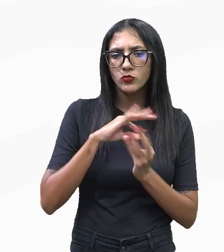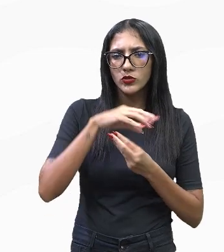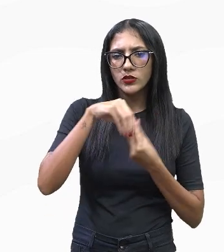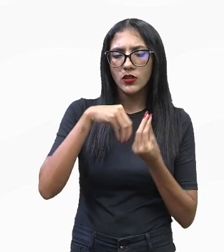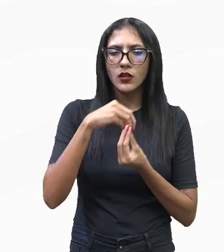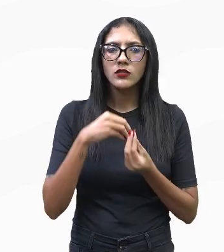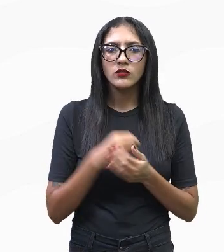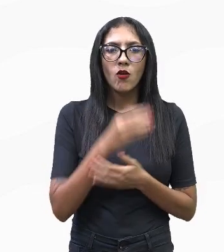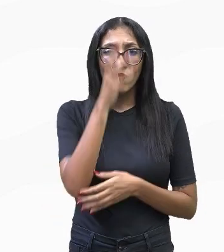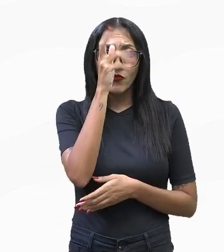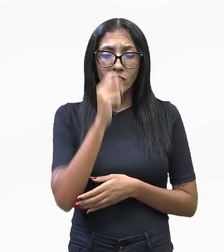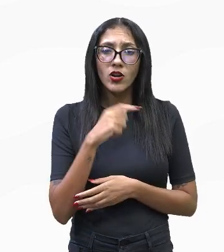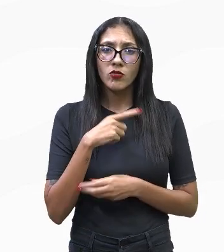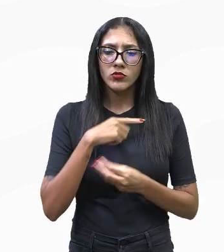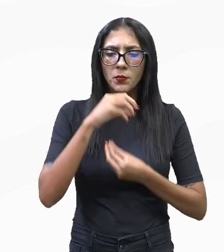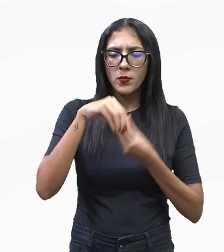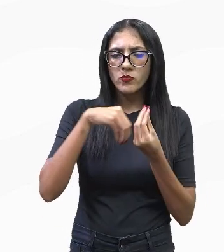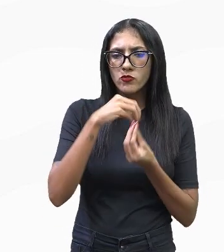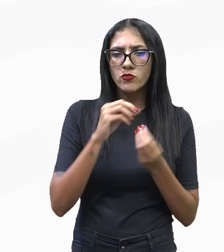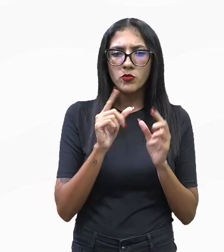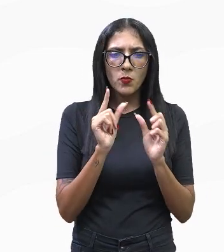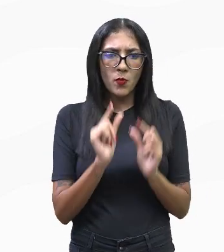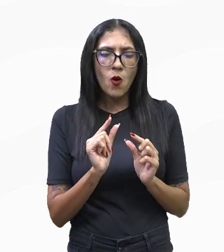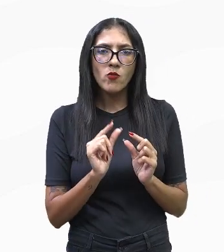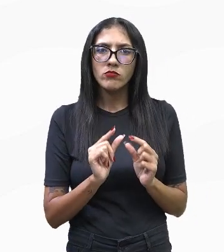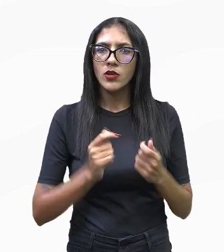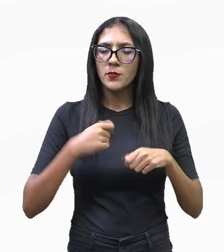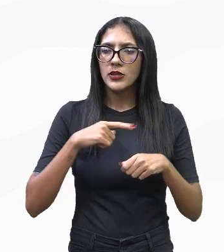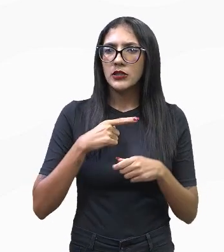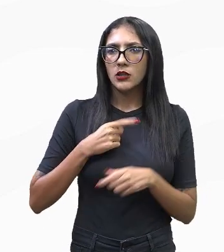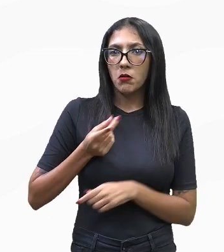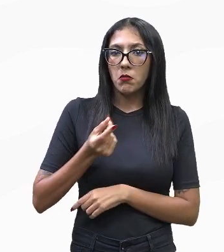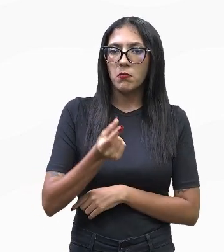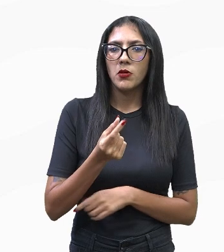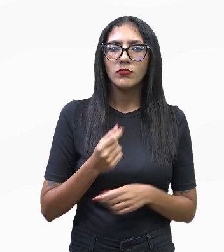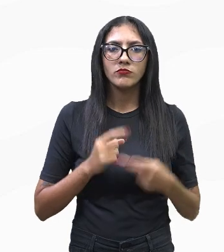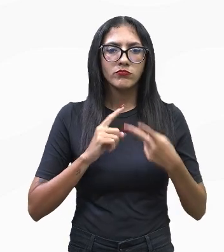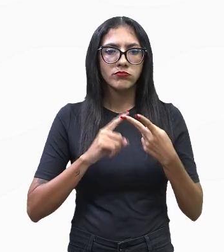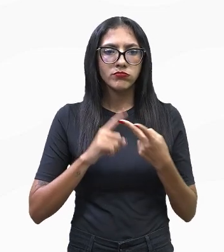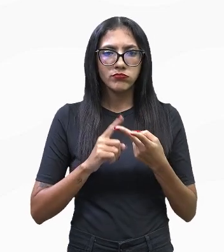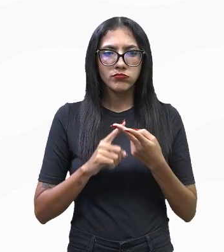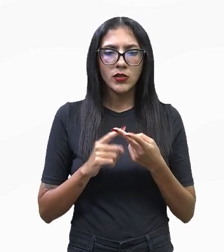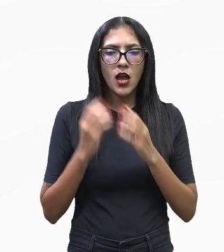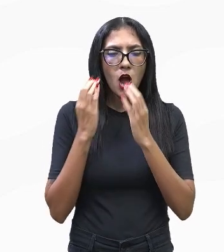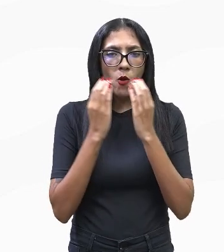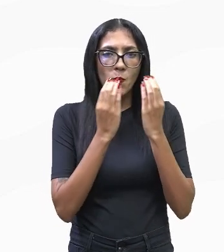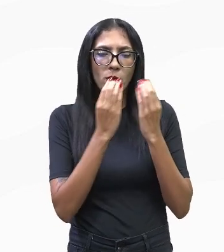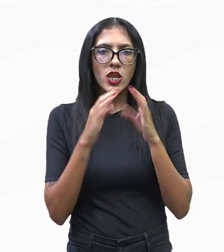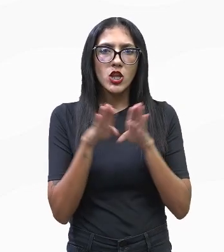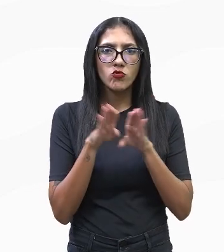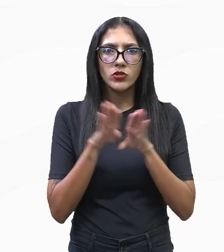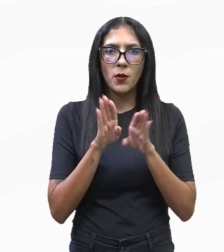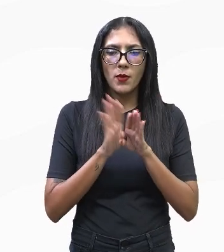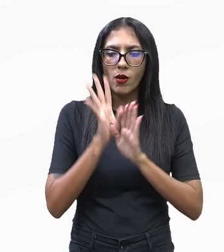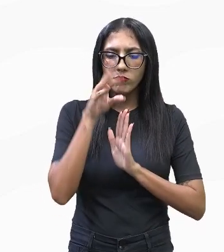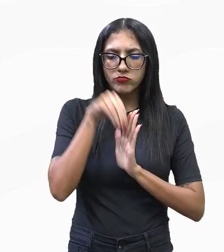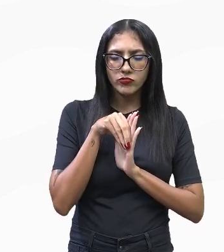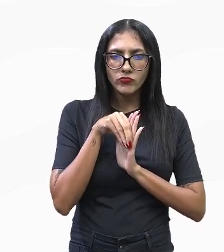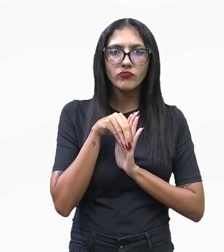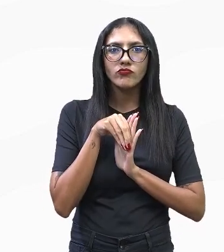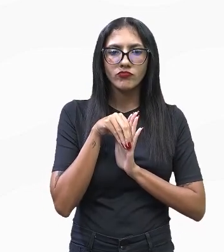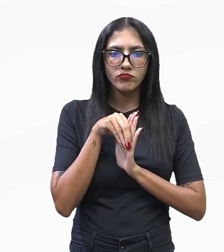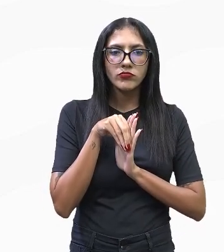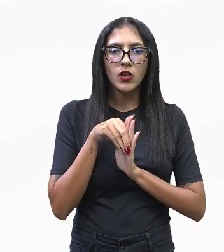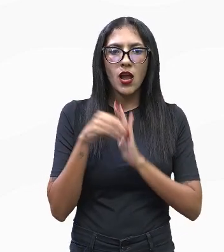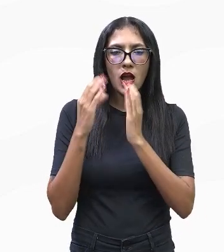temperado, ele é chamado de processado porque ele precisa ter uma durabilidade maior. Milho em conserva, então tem o alimento in natura que